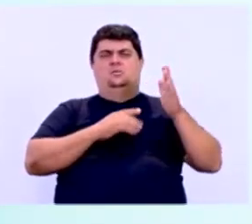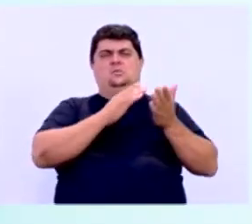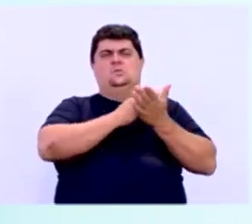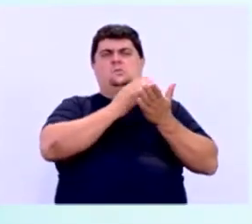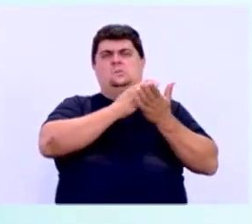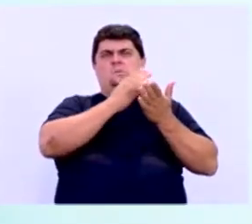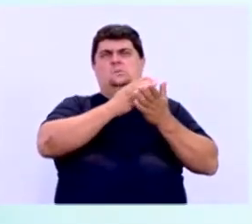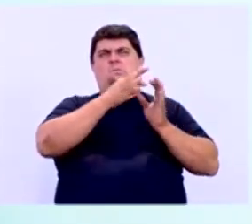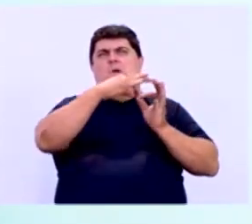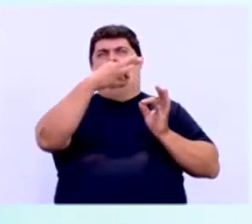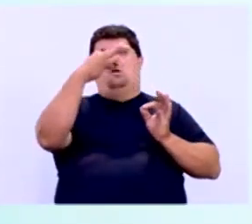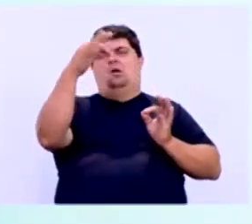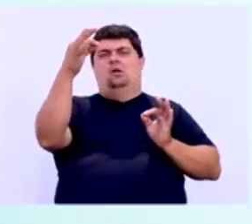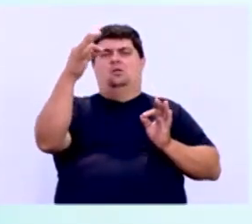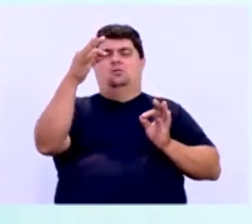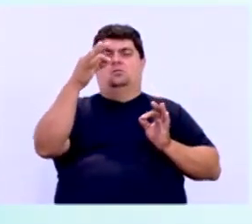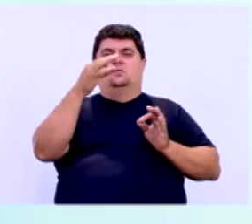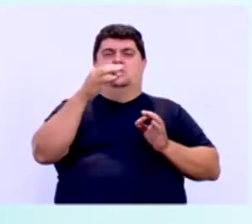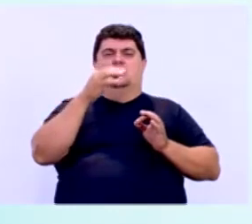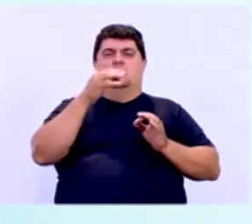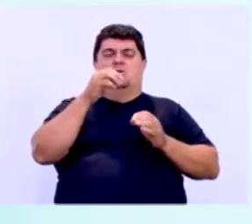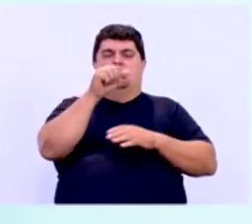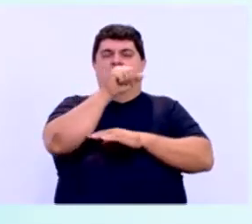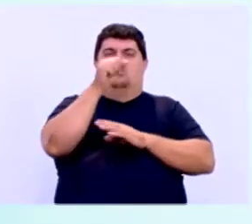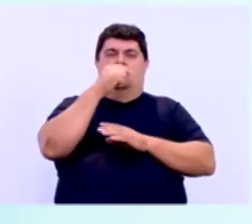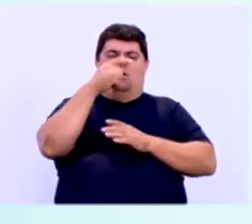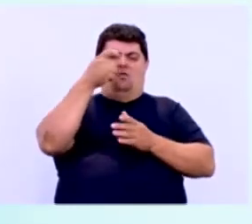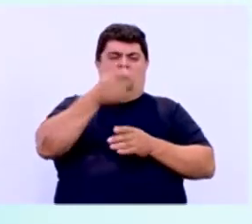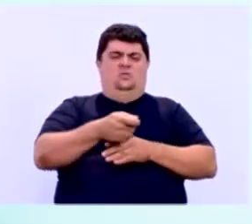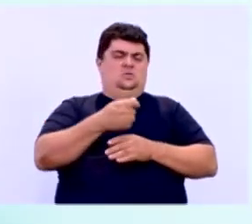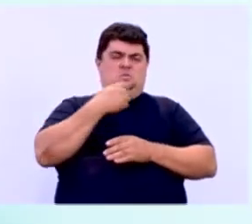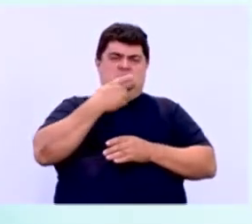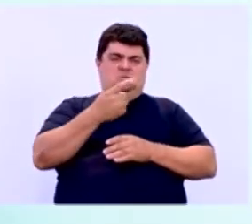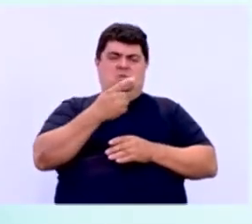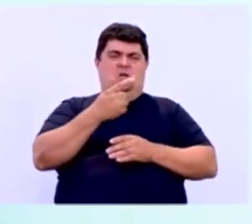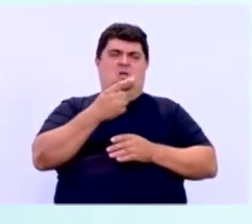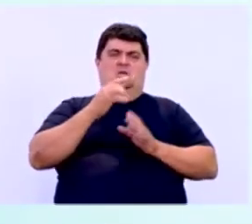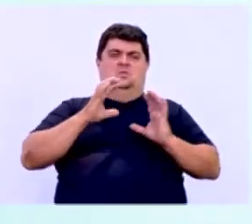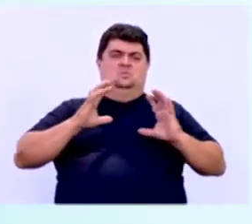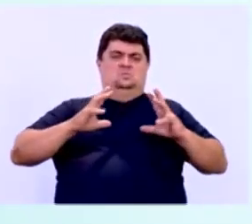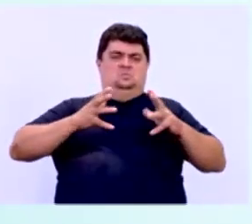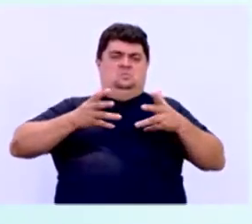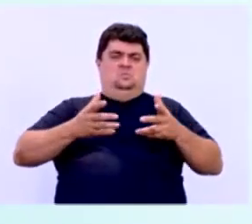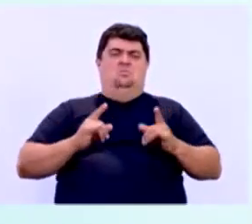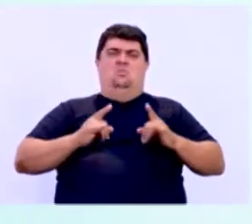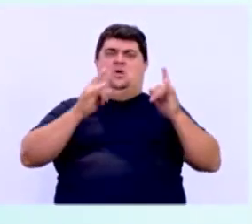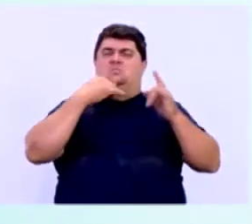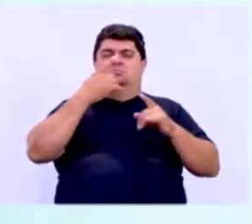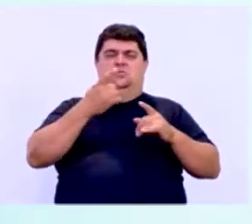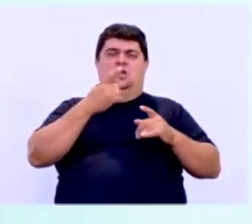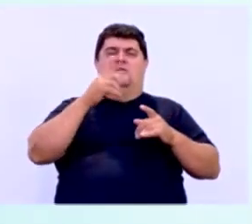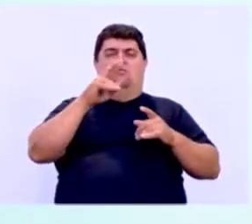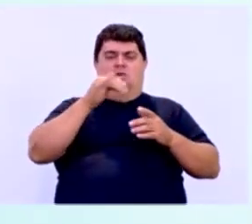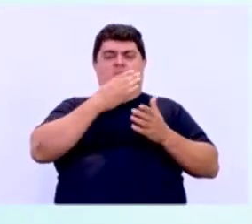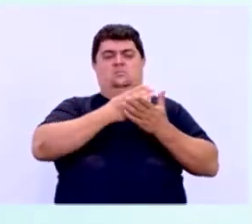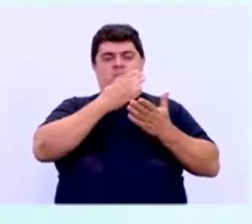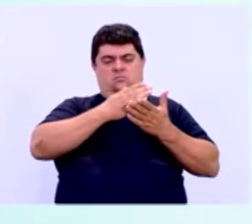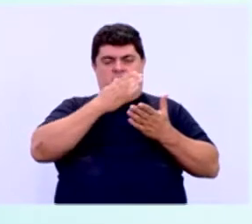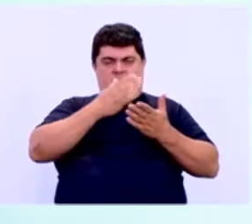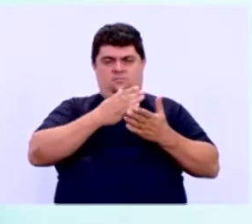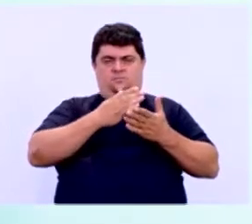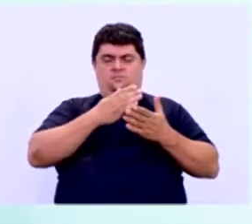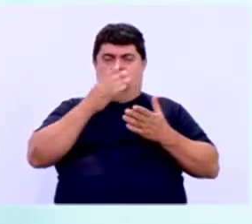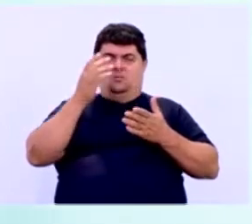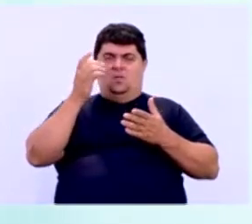longo prazo. Ninguém compra um carro à vista, ninguém compra uma máquina, um trator, um prédio à vista. A organização dificilmente